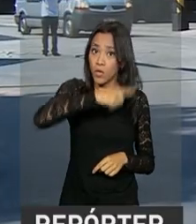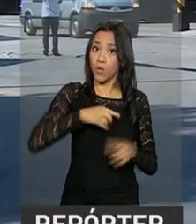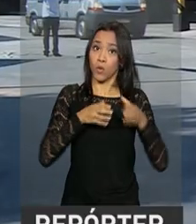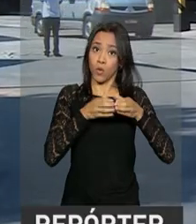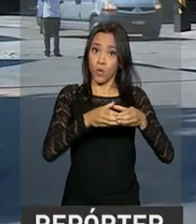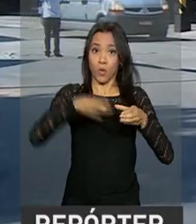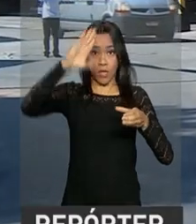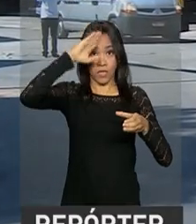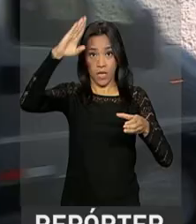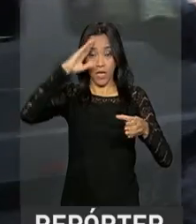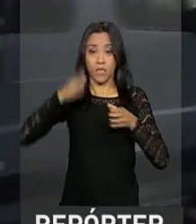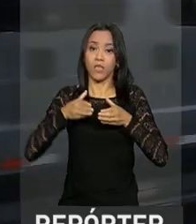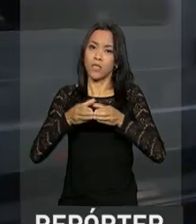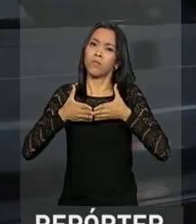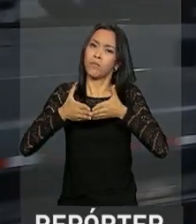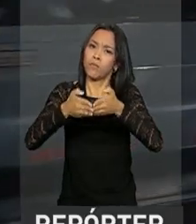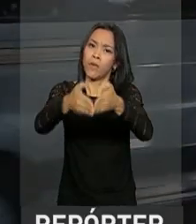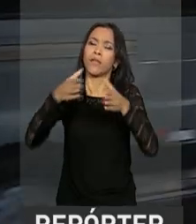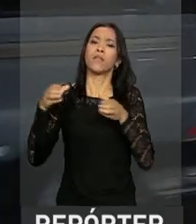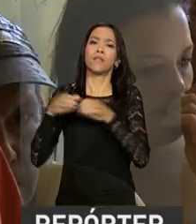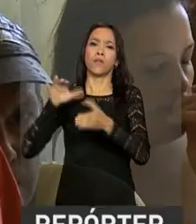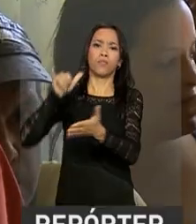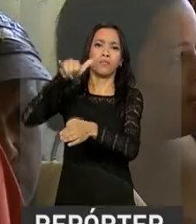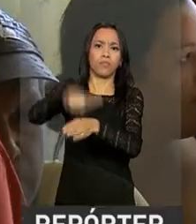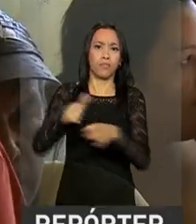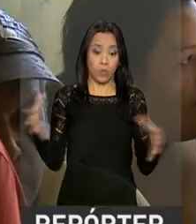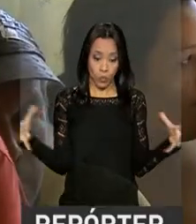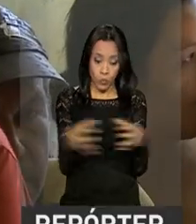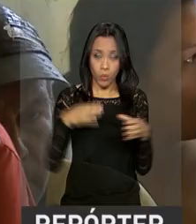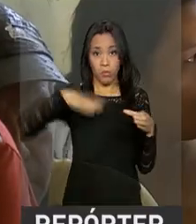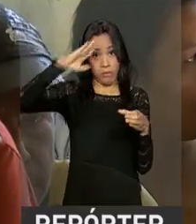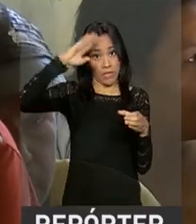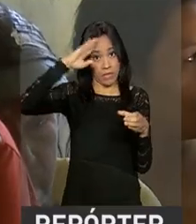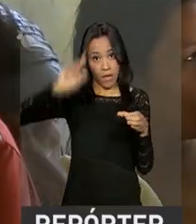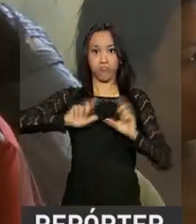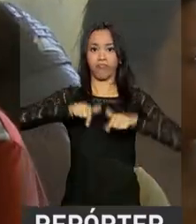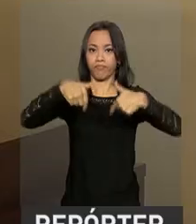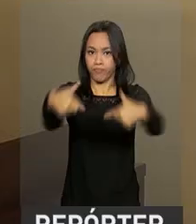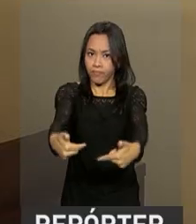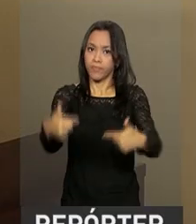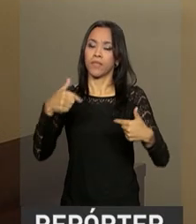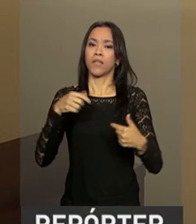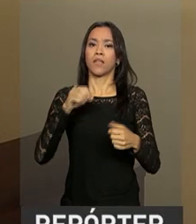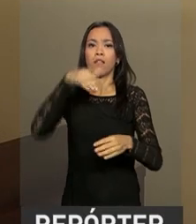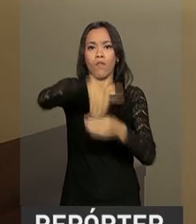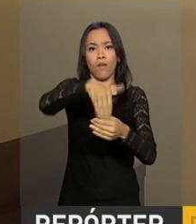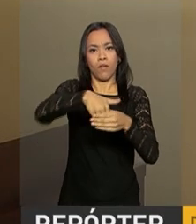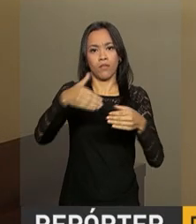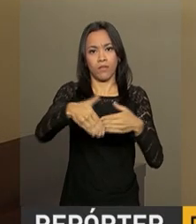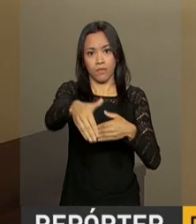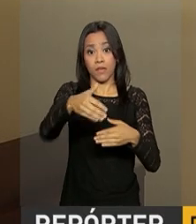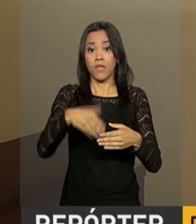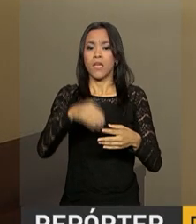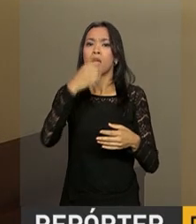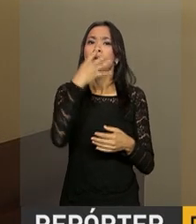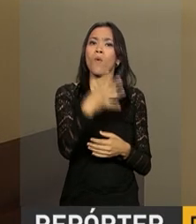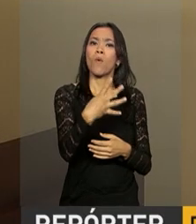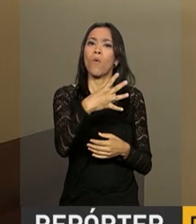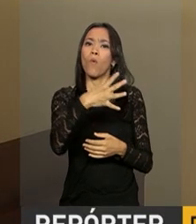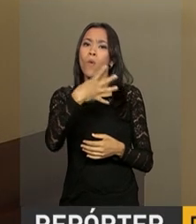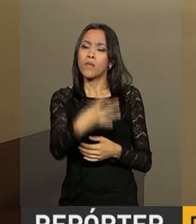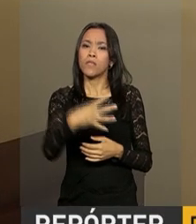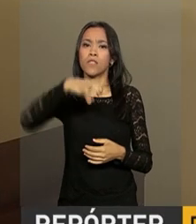exército e da Aeronáutica atuaram nesse domingo durante o primeiro turno das eleições municipais os militares atuaram em